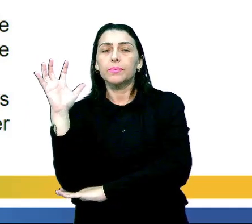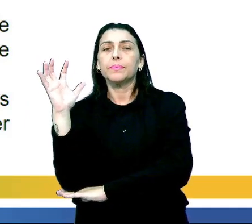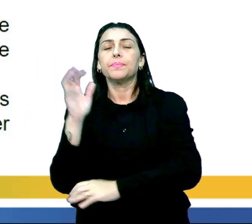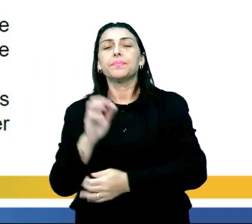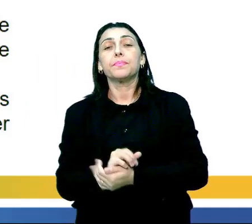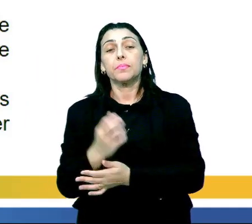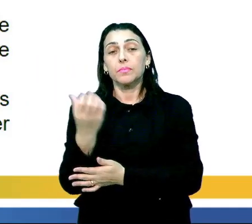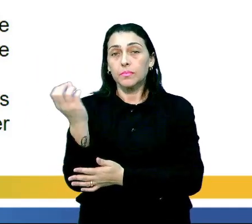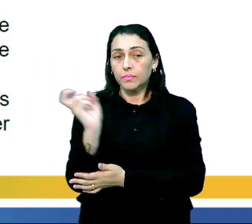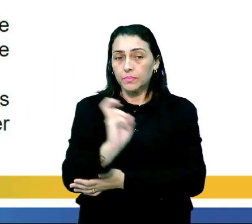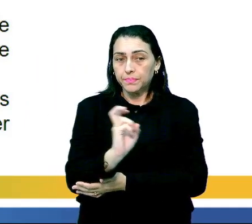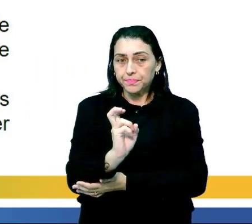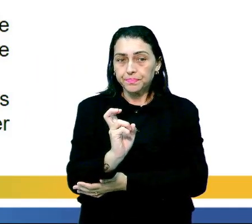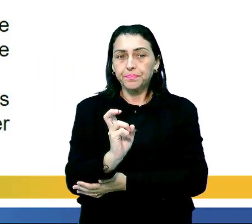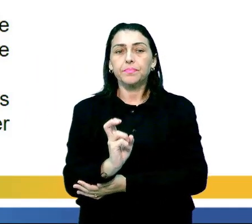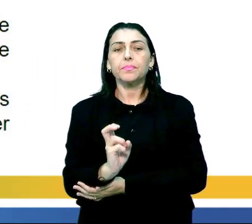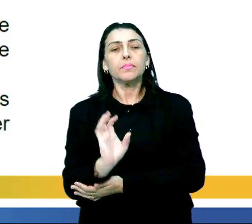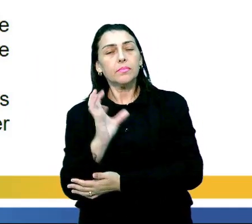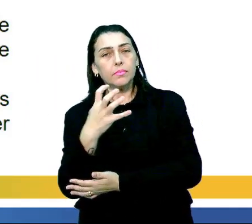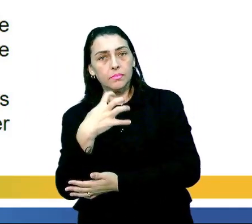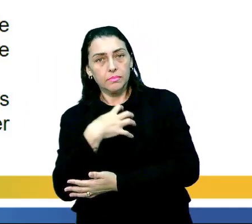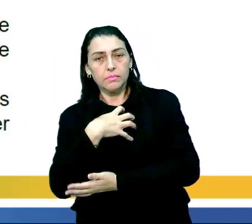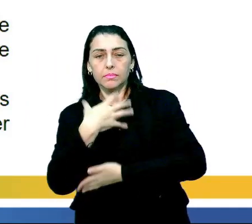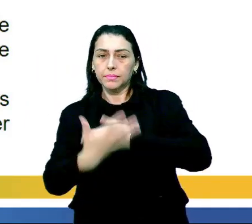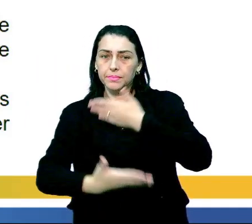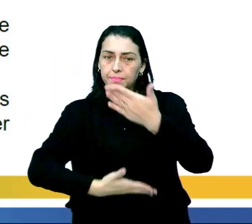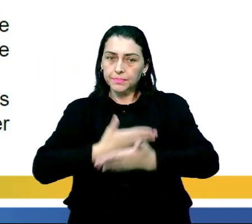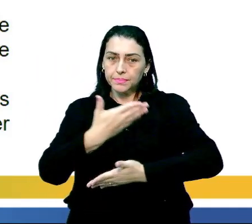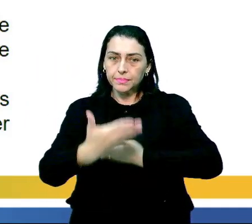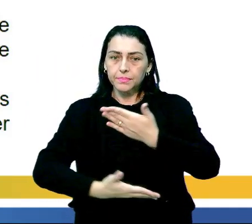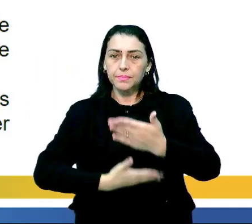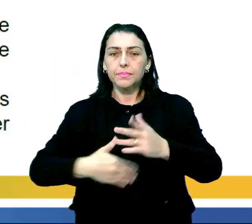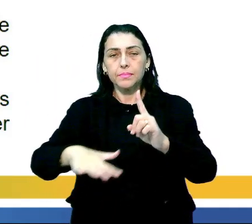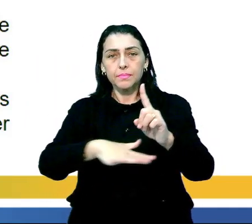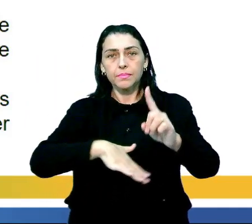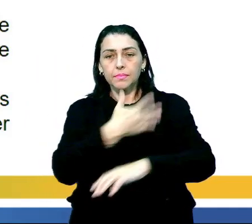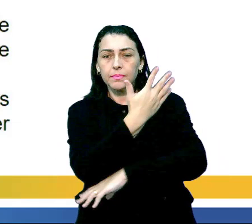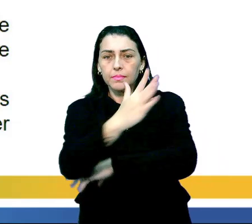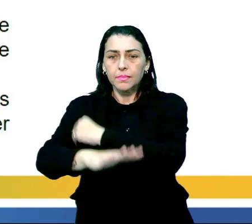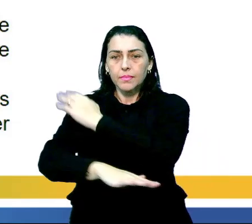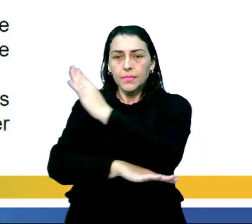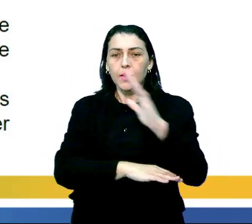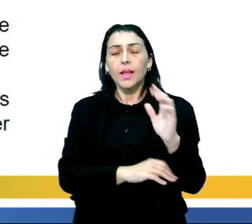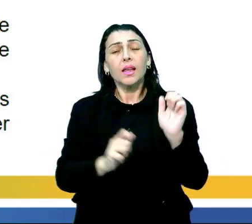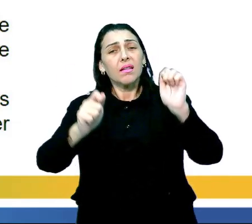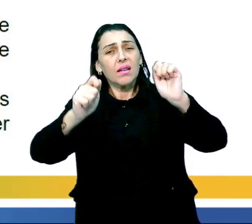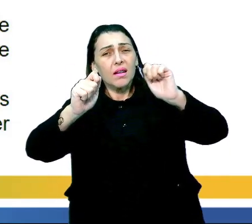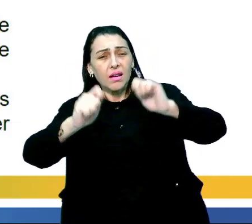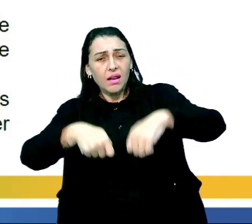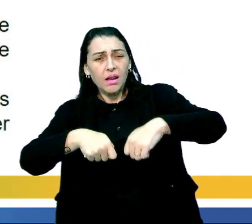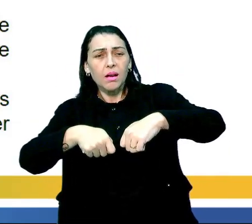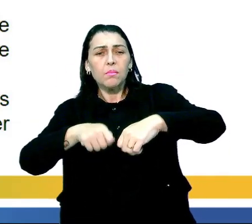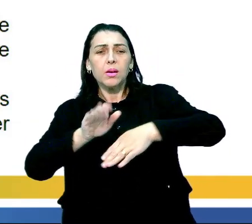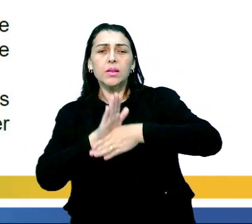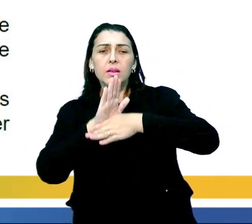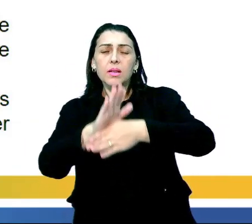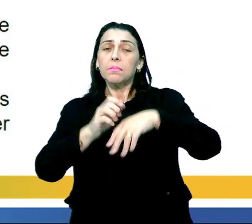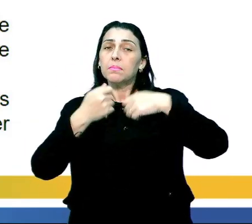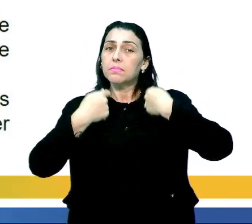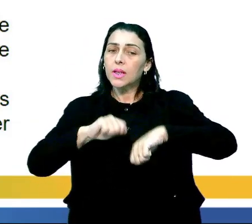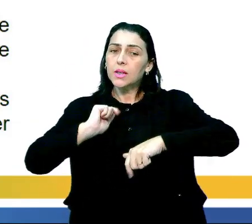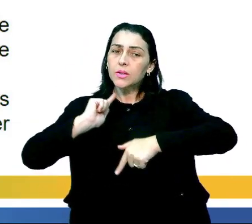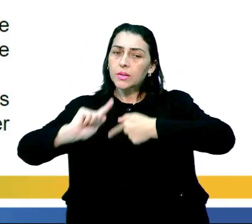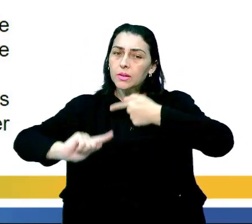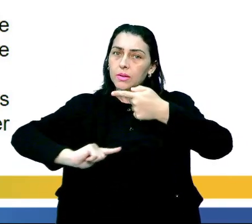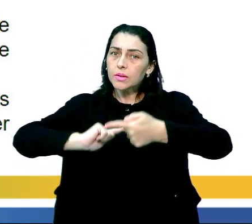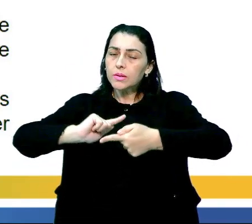Bem, número 5 é uma forma, tá? Forma de relação entre sociedade e natureza, capaz de suprir